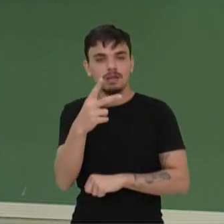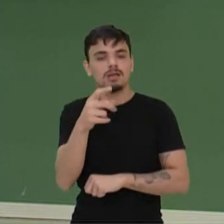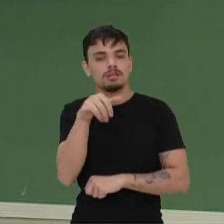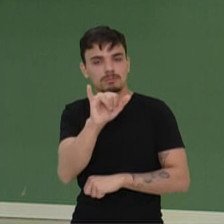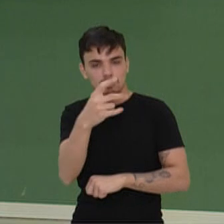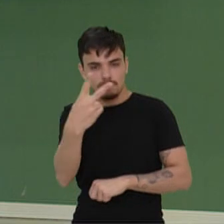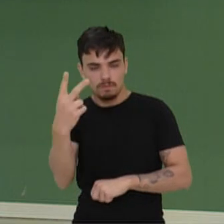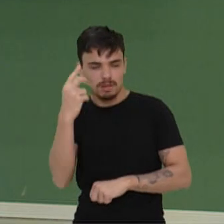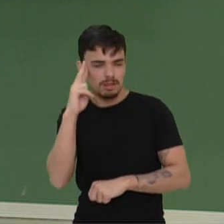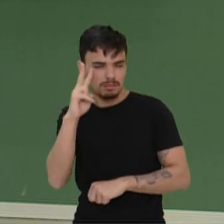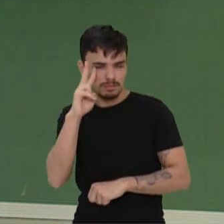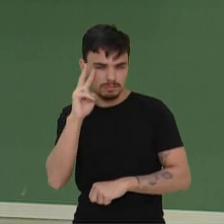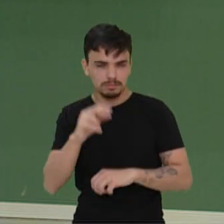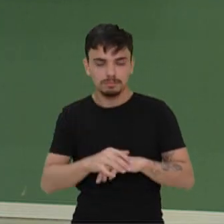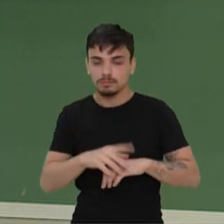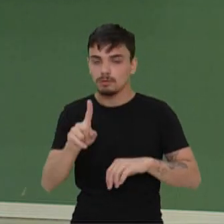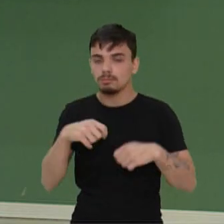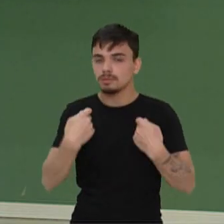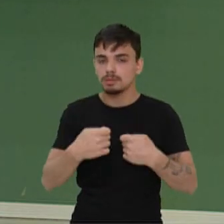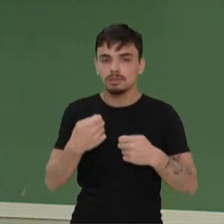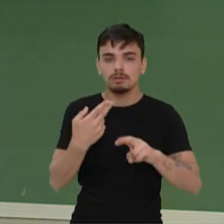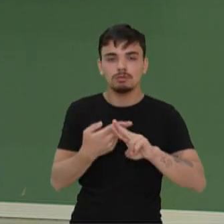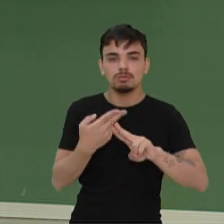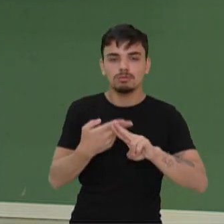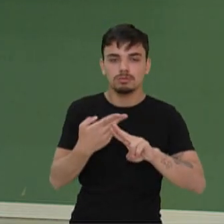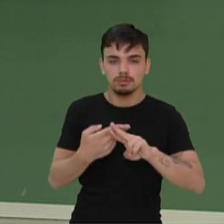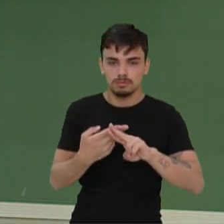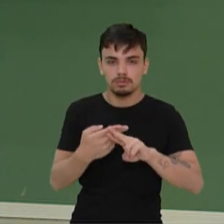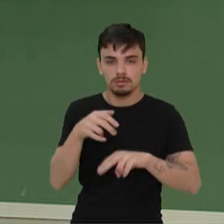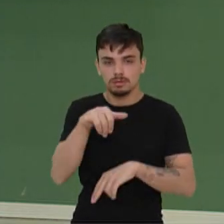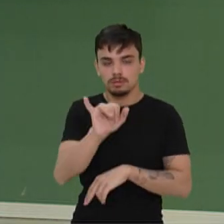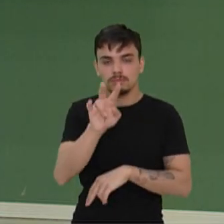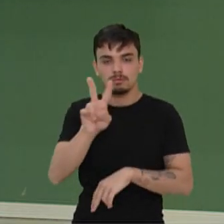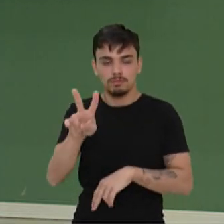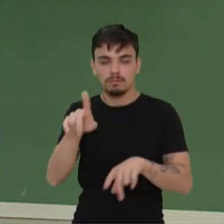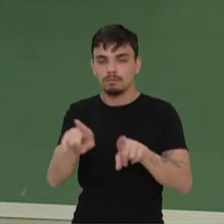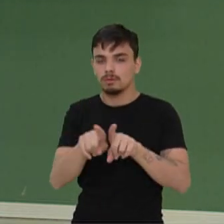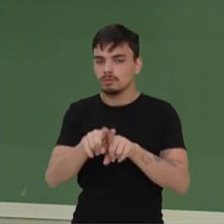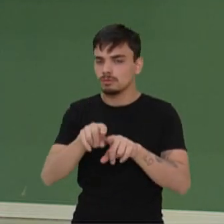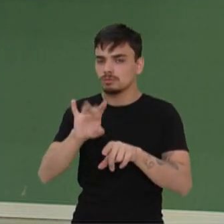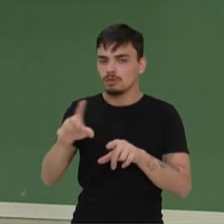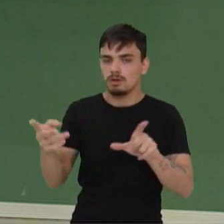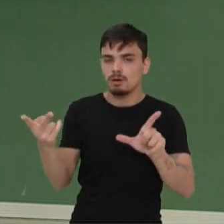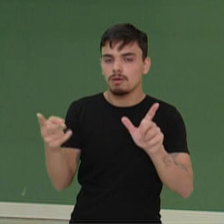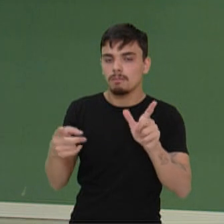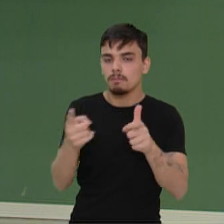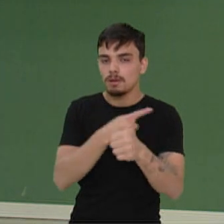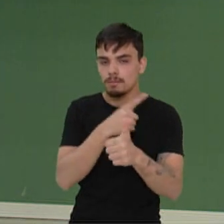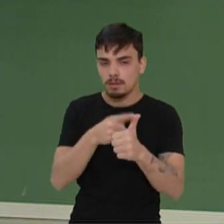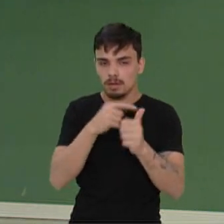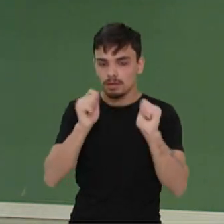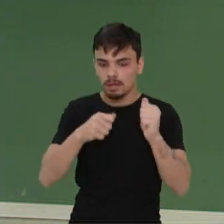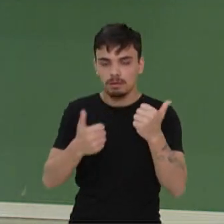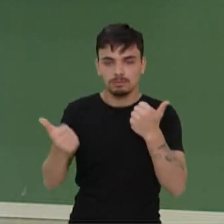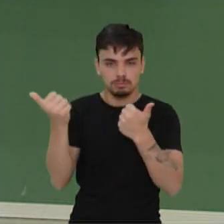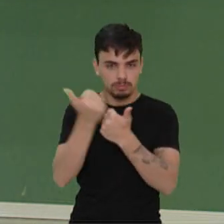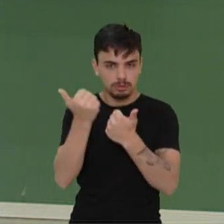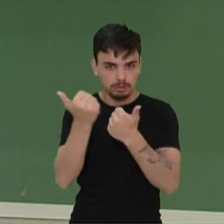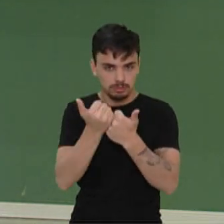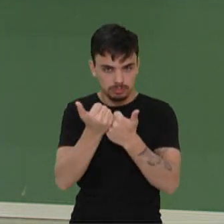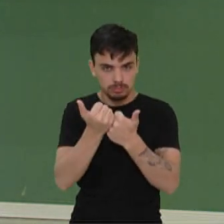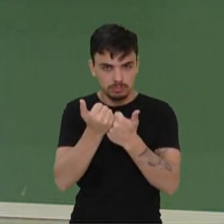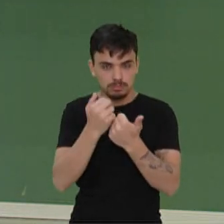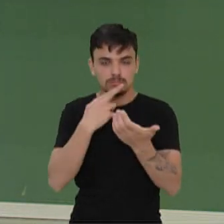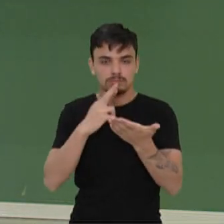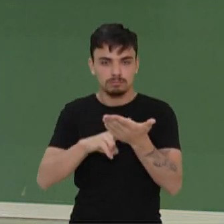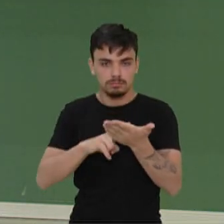falei, você pode nem utilizar o yv, né? O y do vértice. Usa só a primeira, o resultado você pode trocar na função e você vai